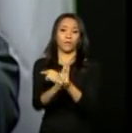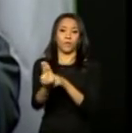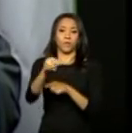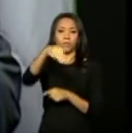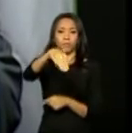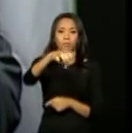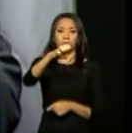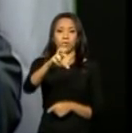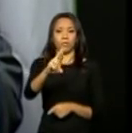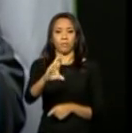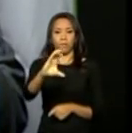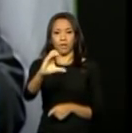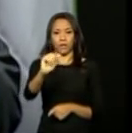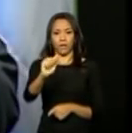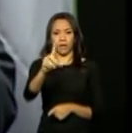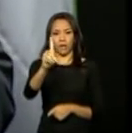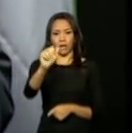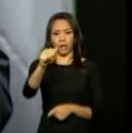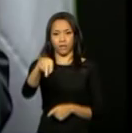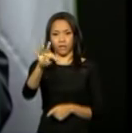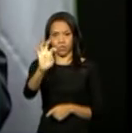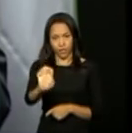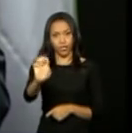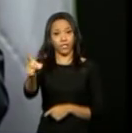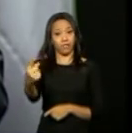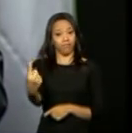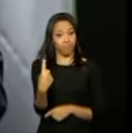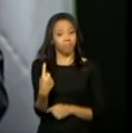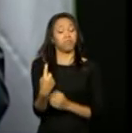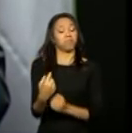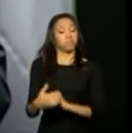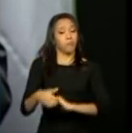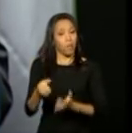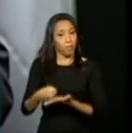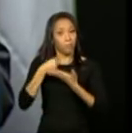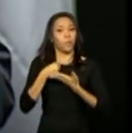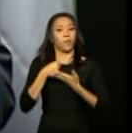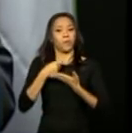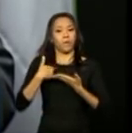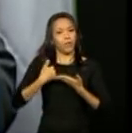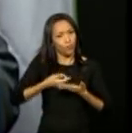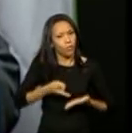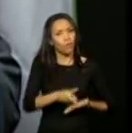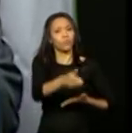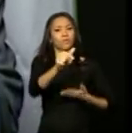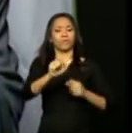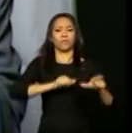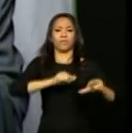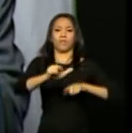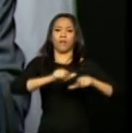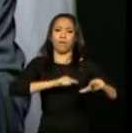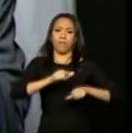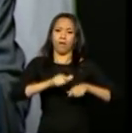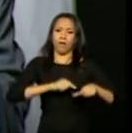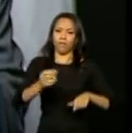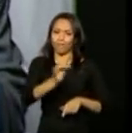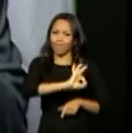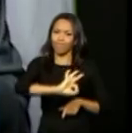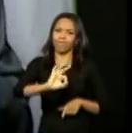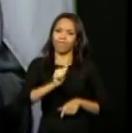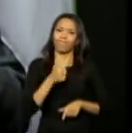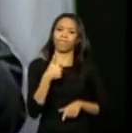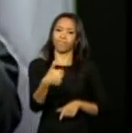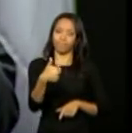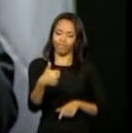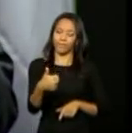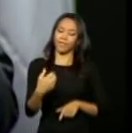Mercadante, que tem manifestado todo apoio para que eu possa fazer o trabalho da melhor maneira possível, Então,